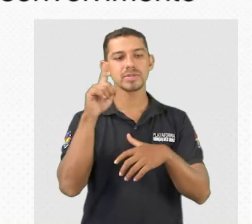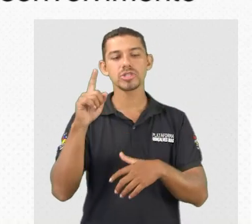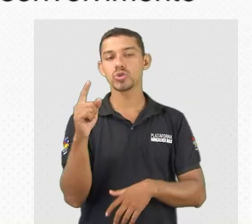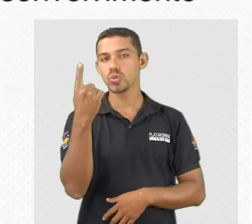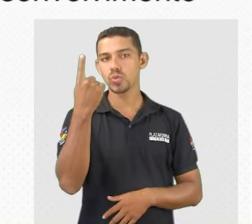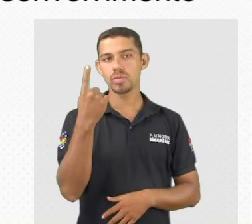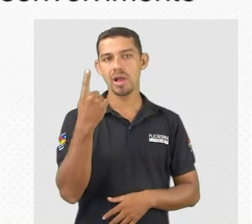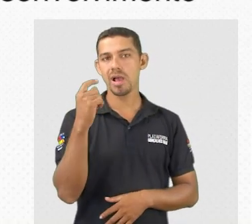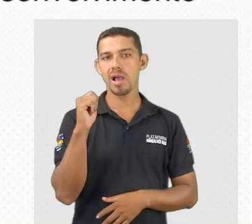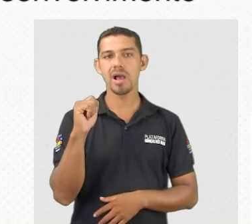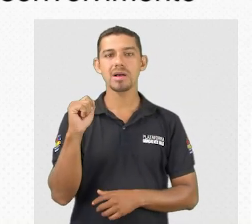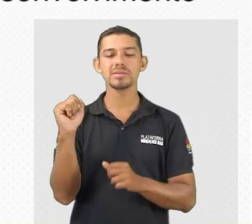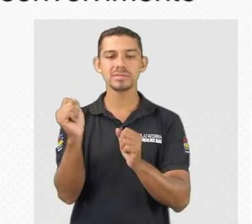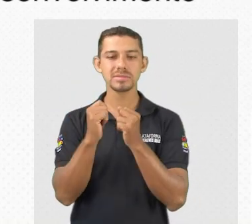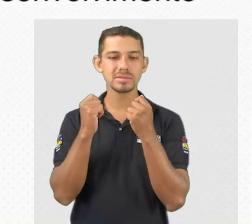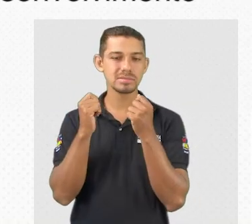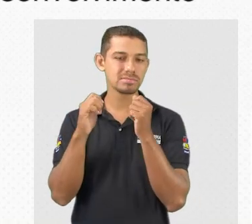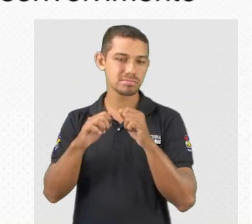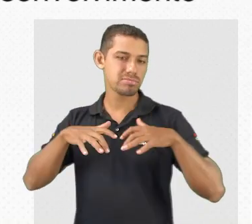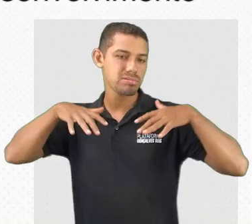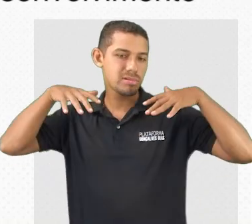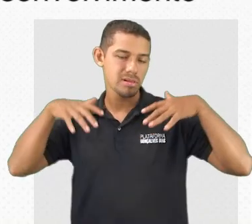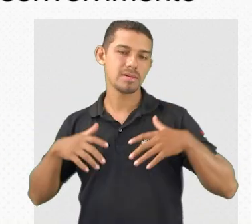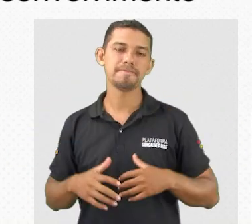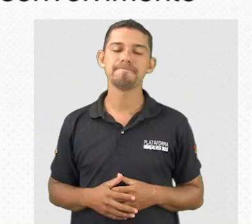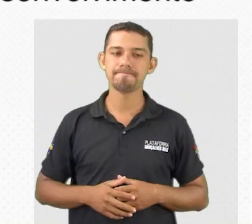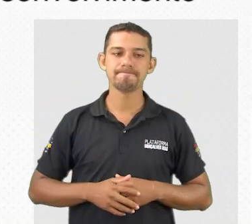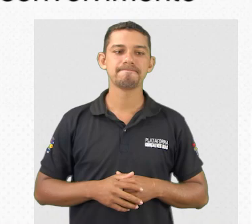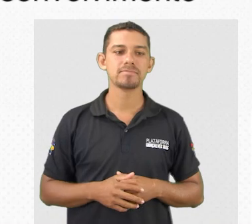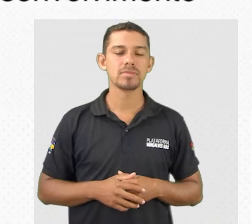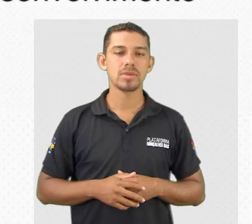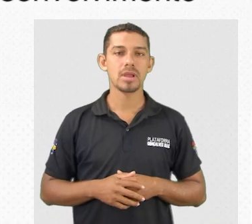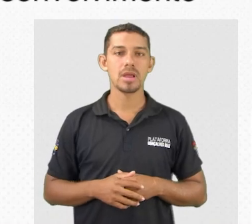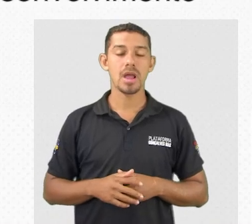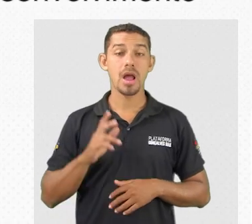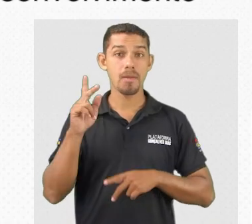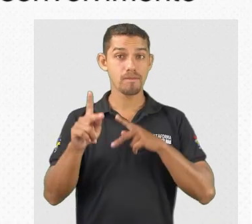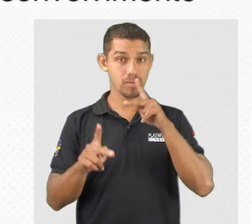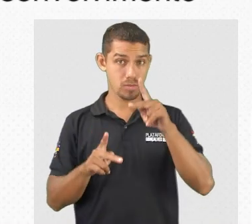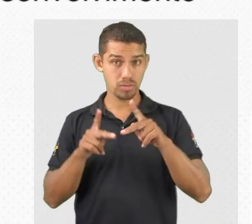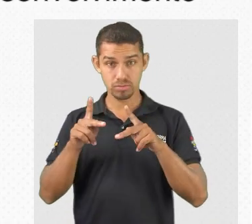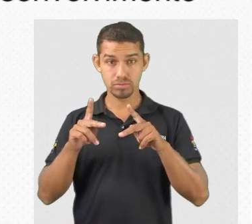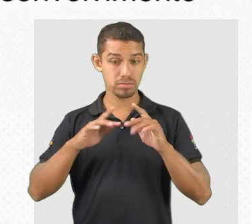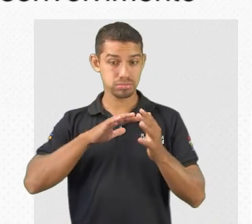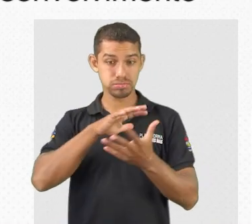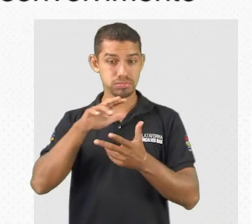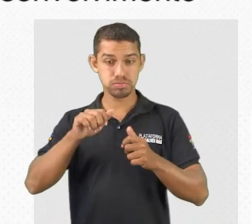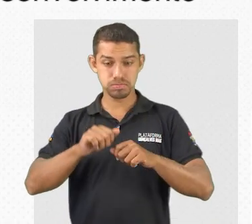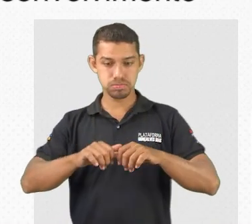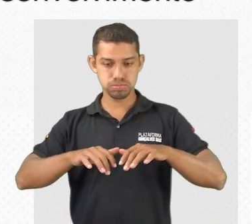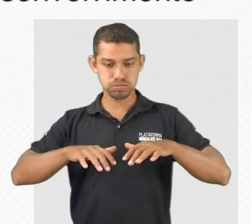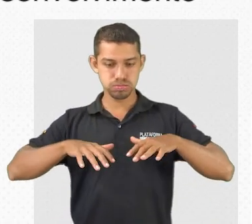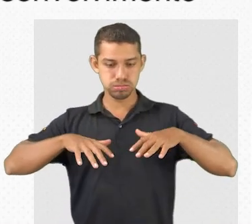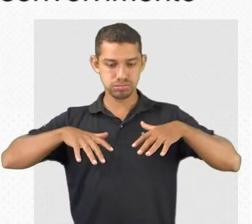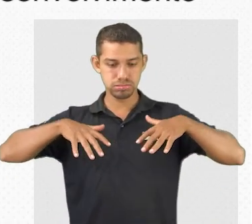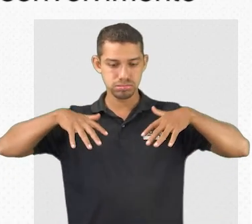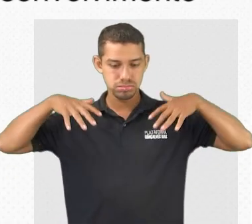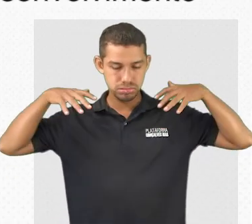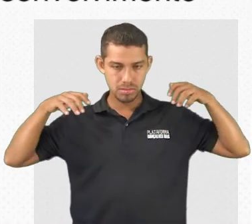única assembleia. Na medida em que a população mundial foi crescendo e na medida em